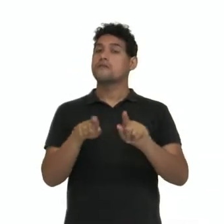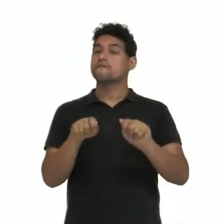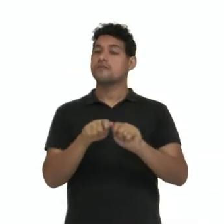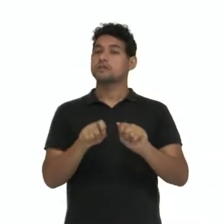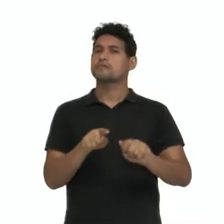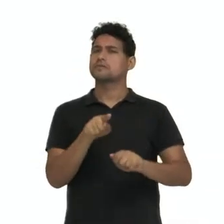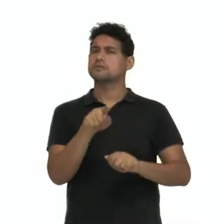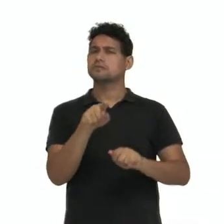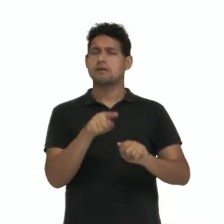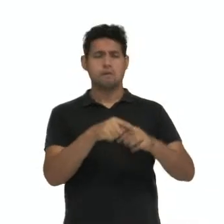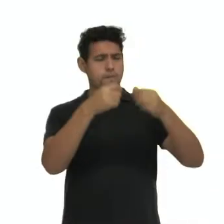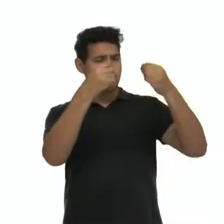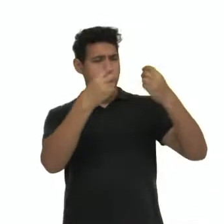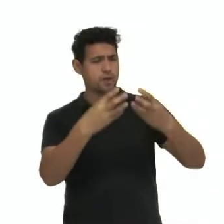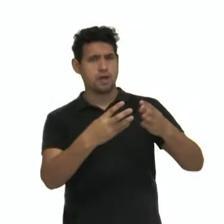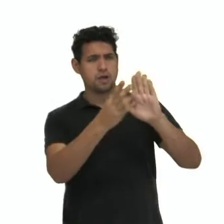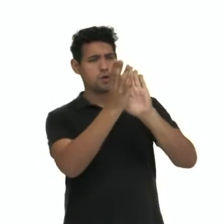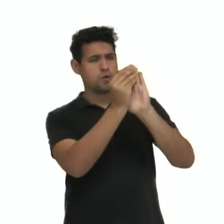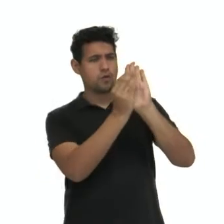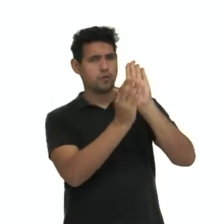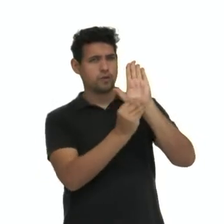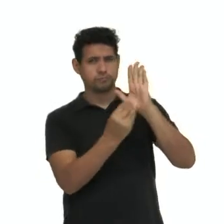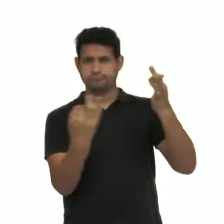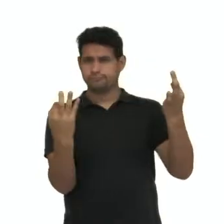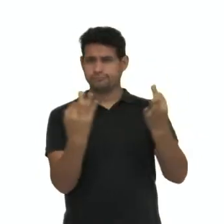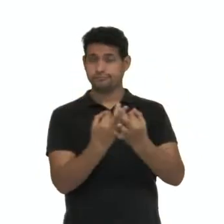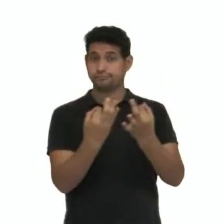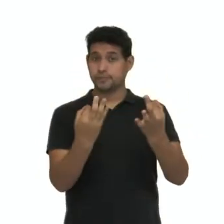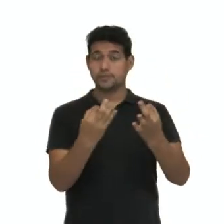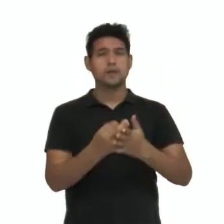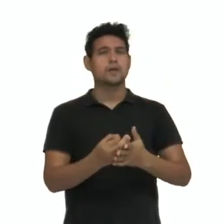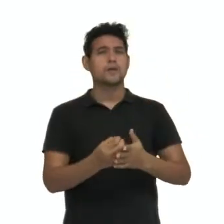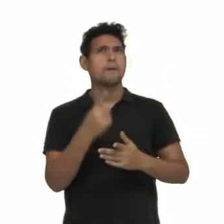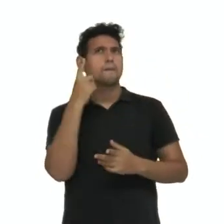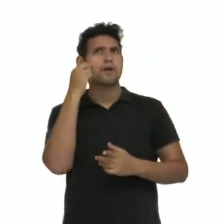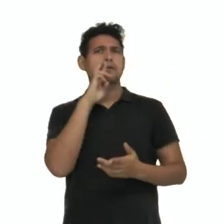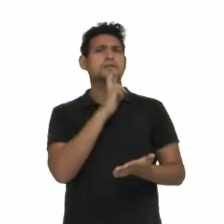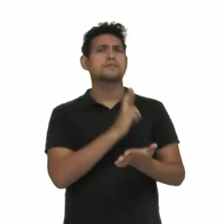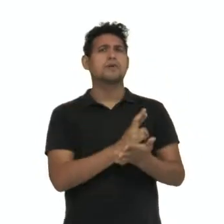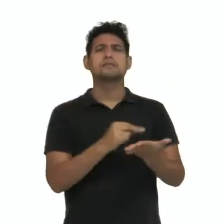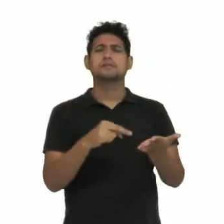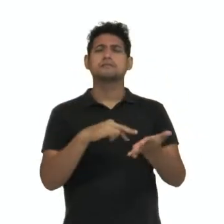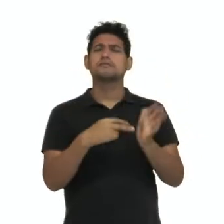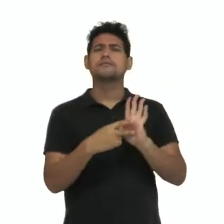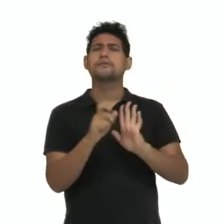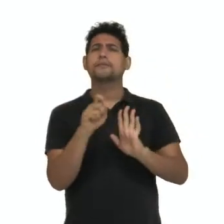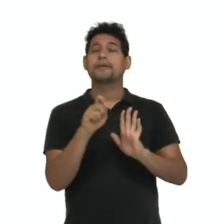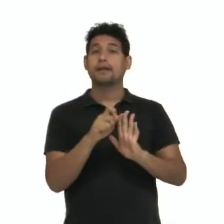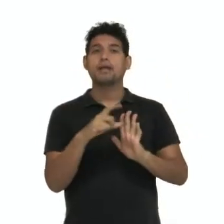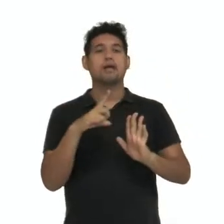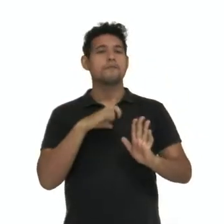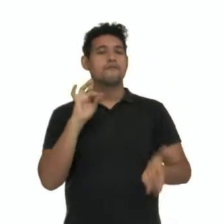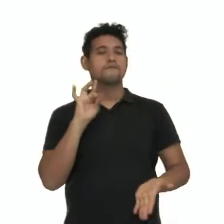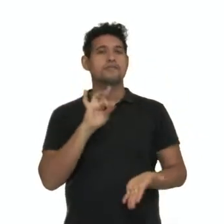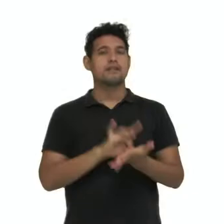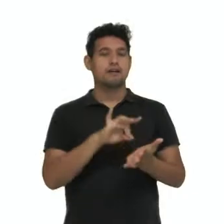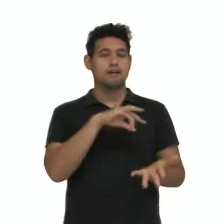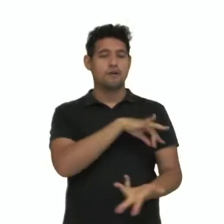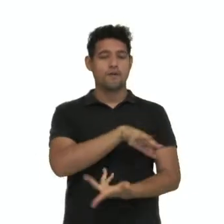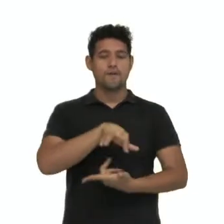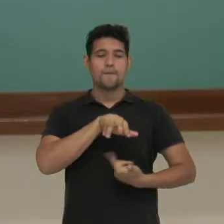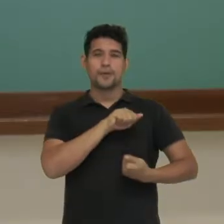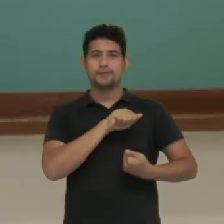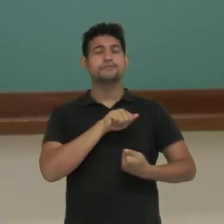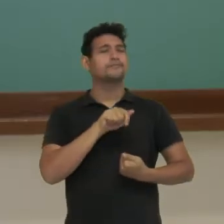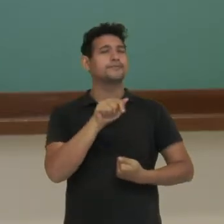você a sustentação do conteúdo assimilado. A sugestão de resposta, obviamente, ela remete a uma realidade global, a